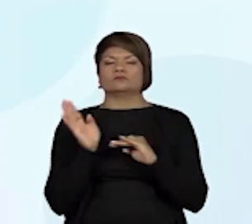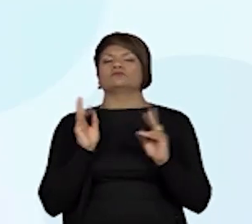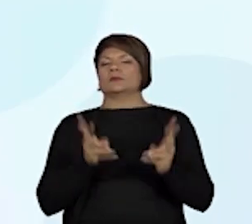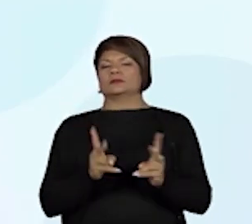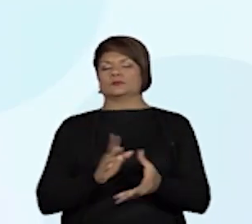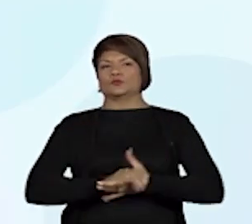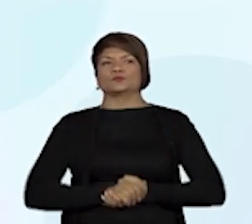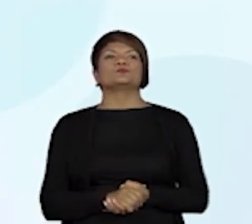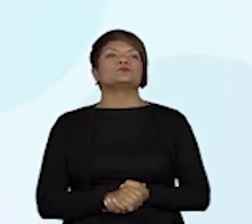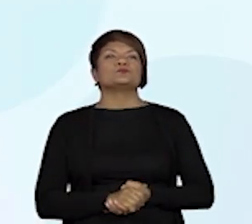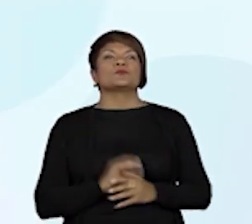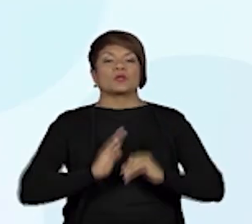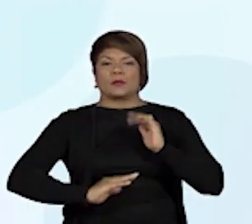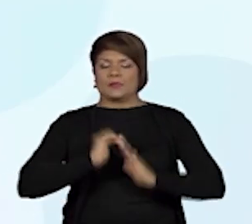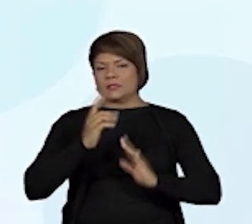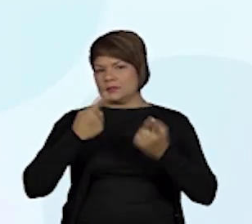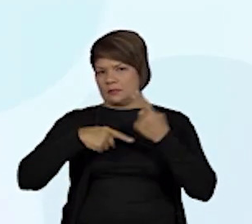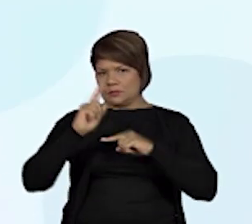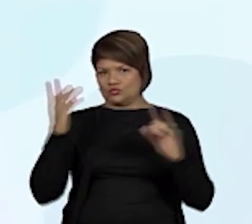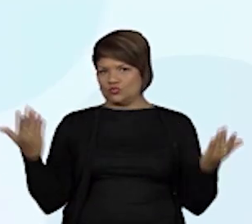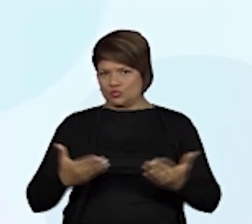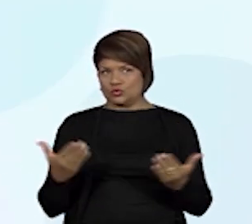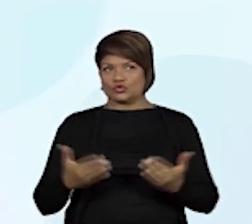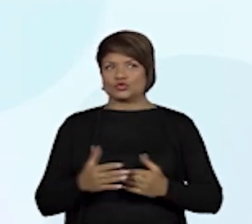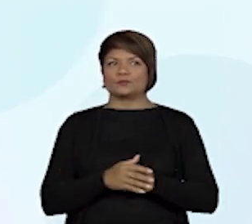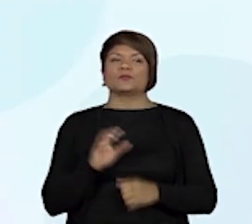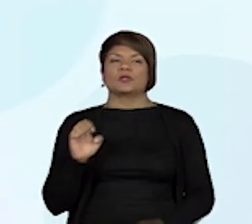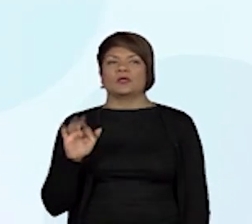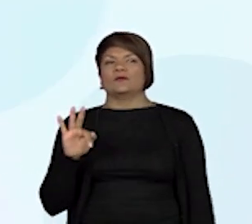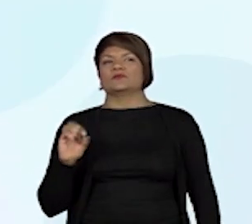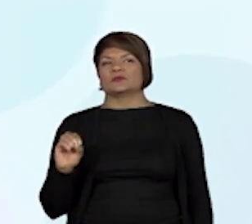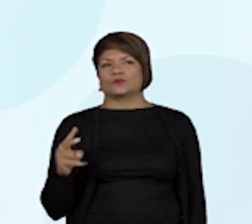As habilidades da aula de hoje são